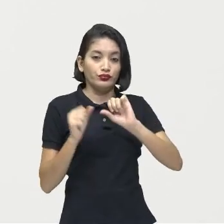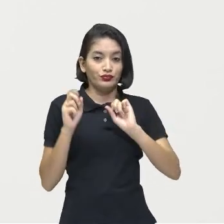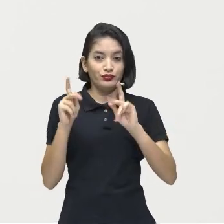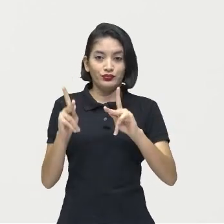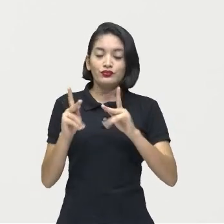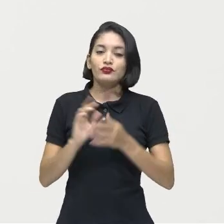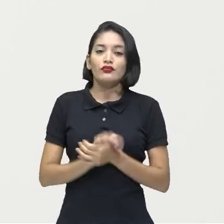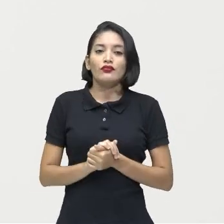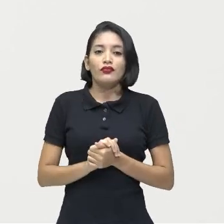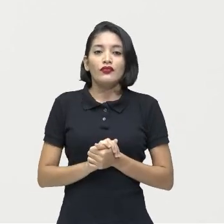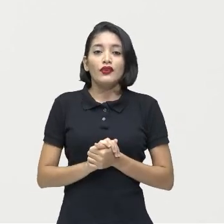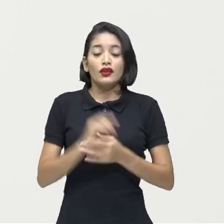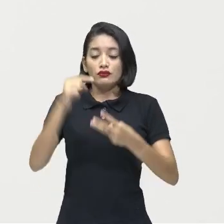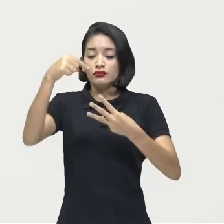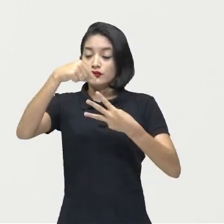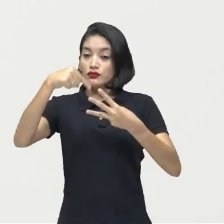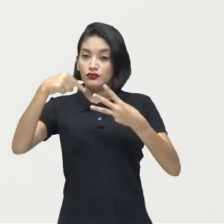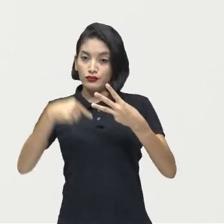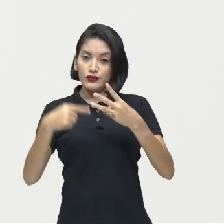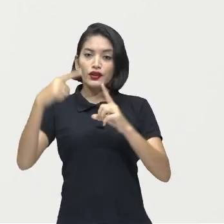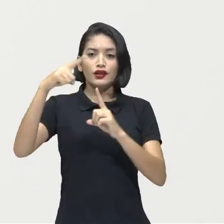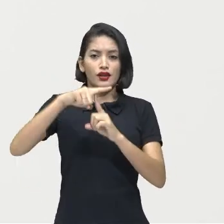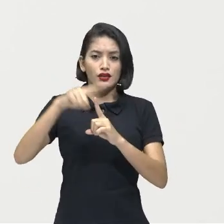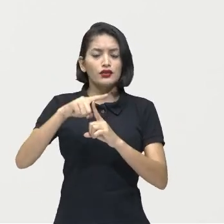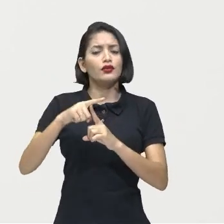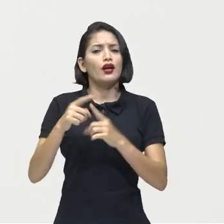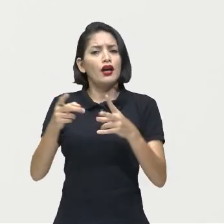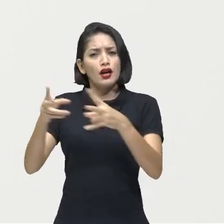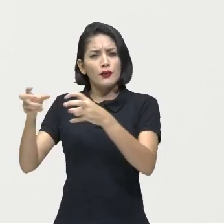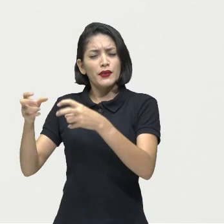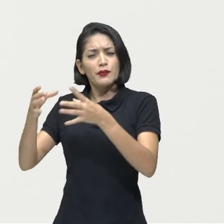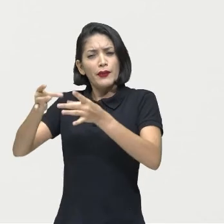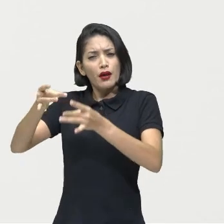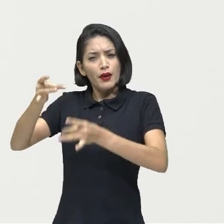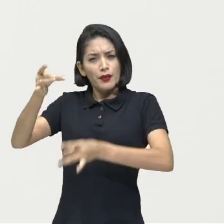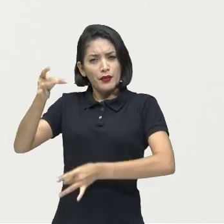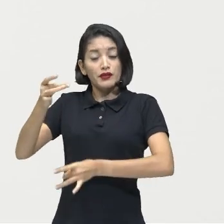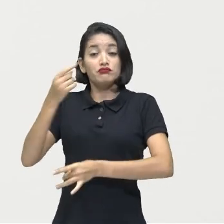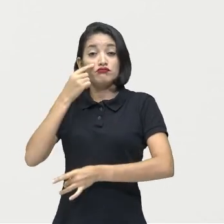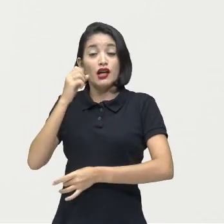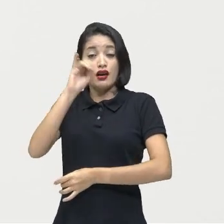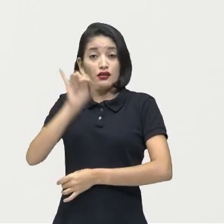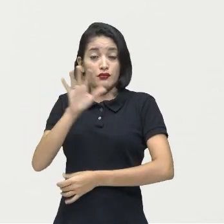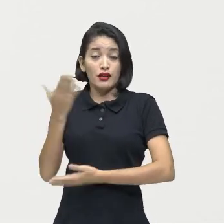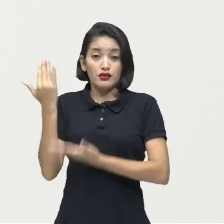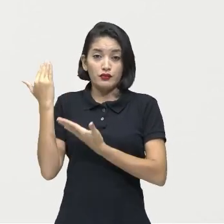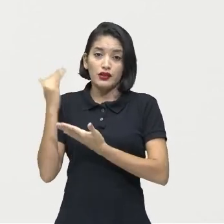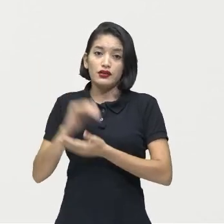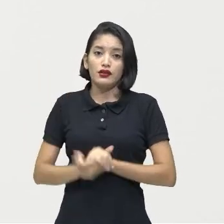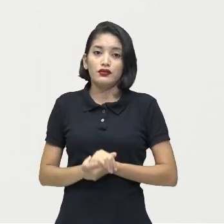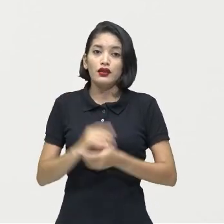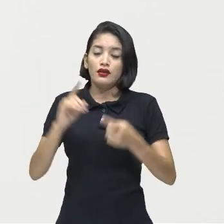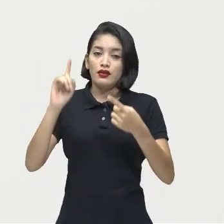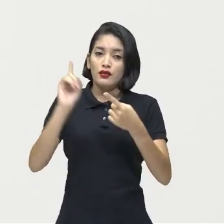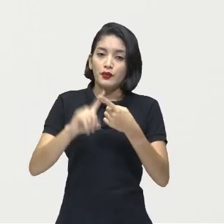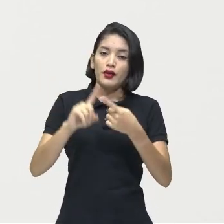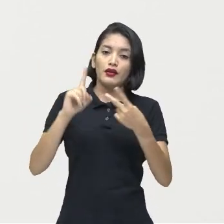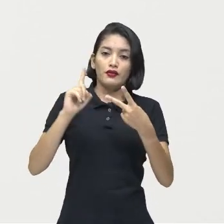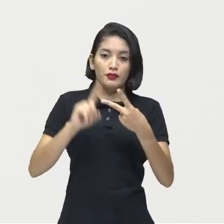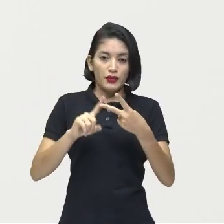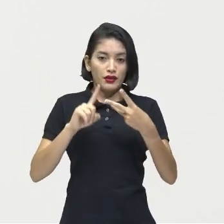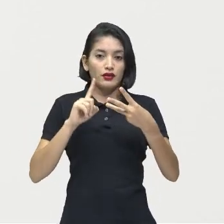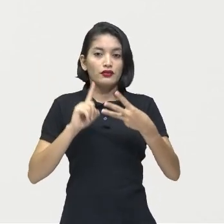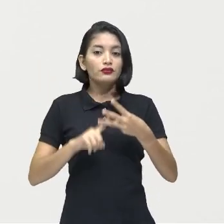carbônico, tá bom? Então, essas 3 estruturas que a gente observou com mais detalhes na imagem. A traqueia, os brônquios